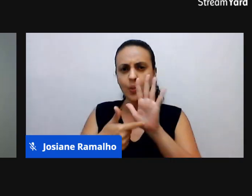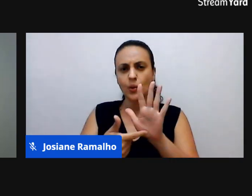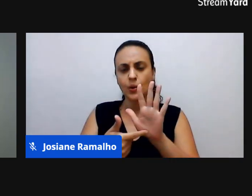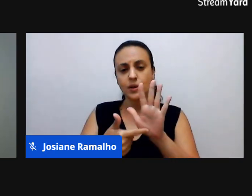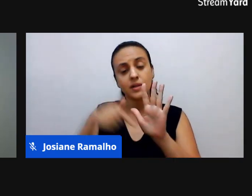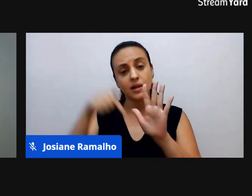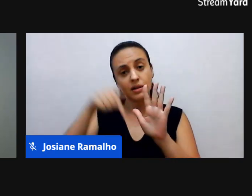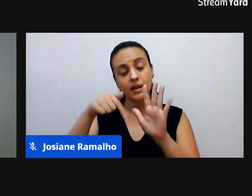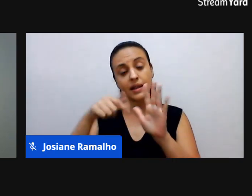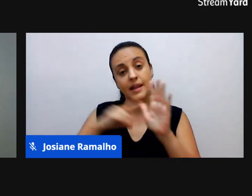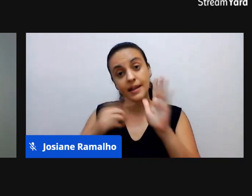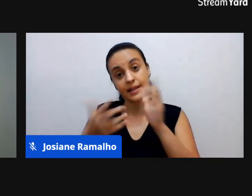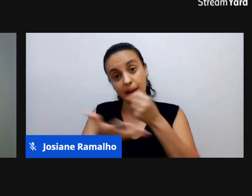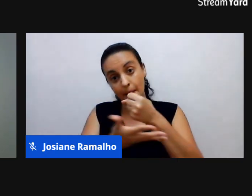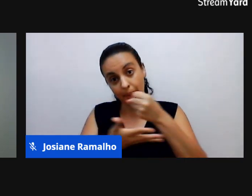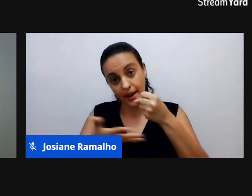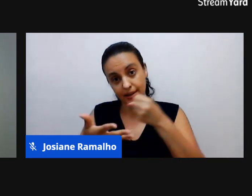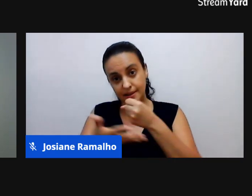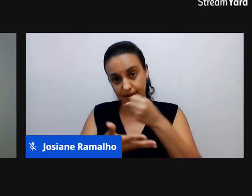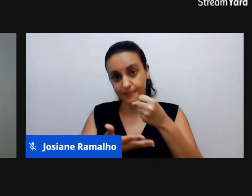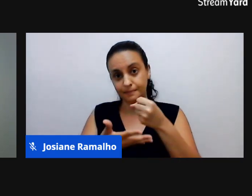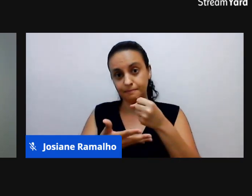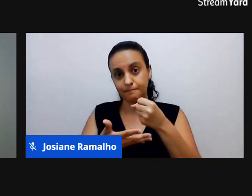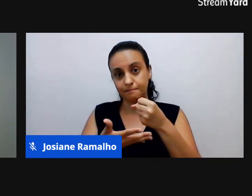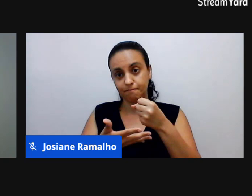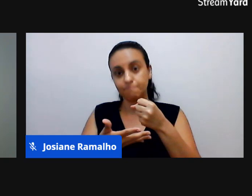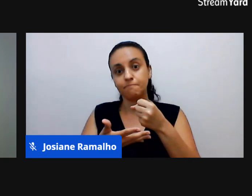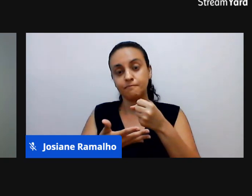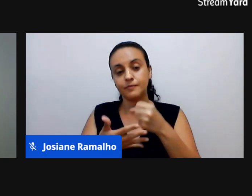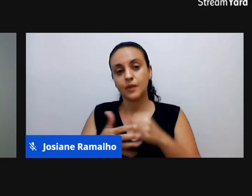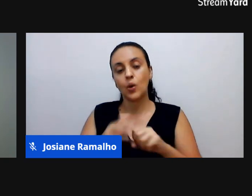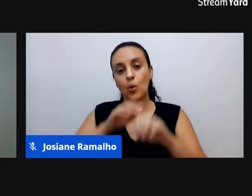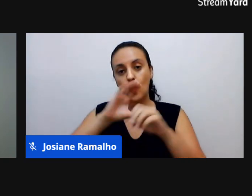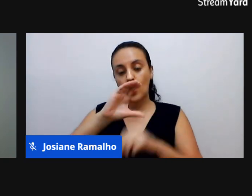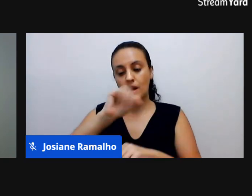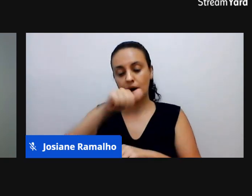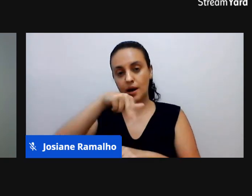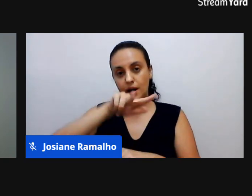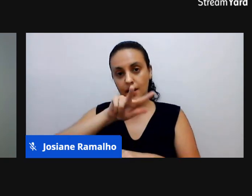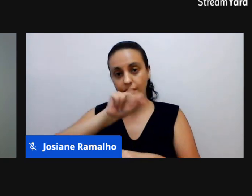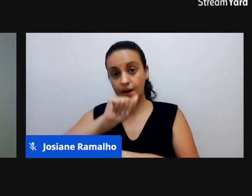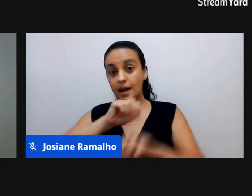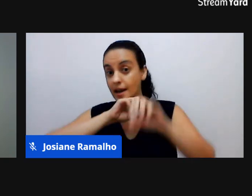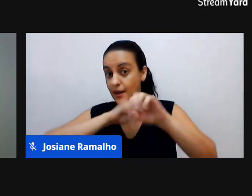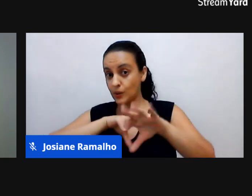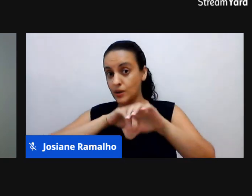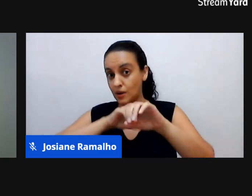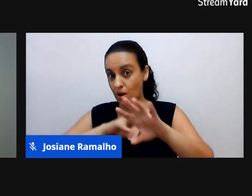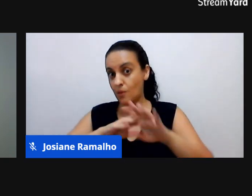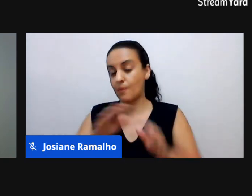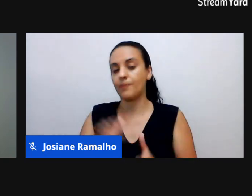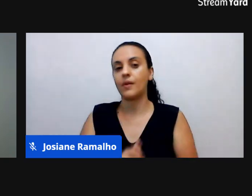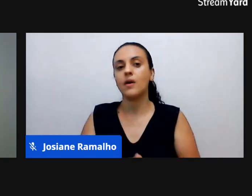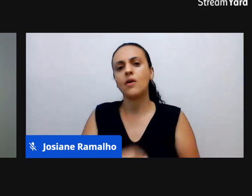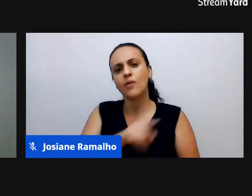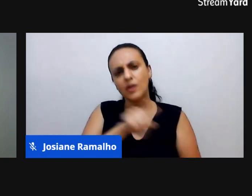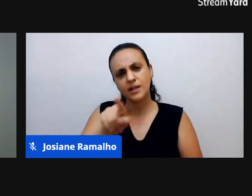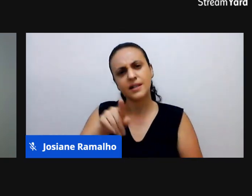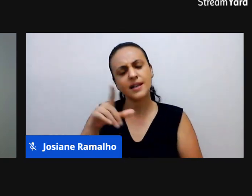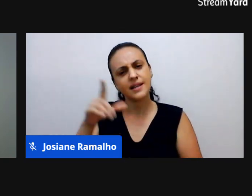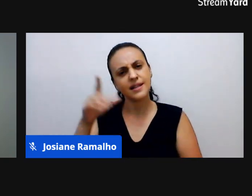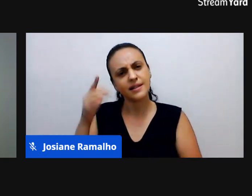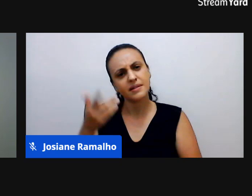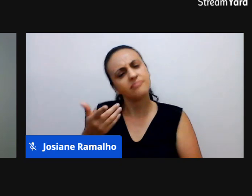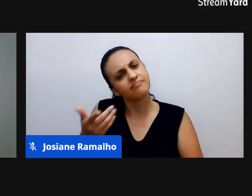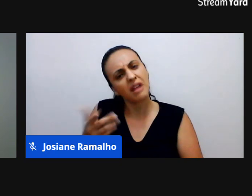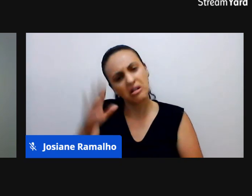como base essa plataforma. Provavelmente, muitos de vocês já devem conhecer o Canva. E o Canva ele